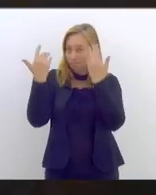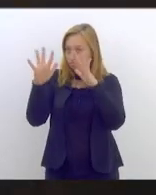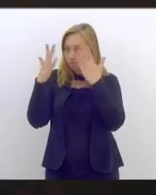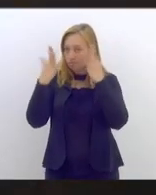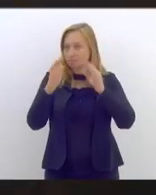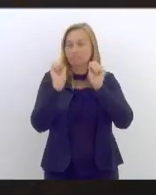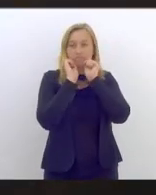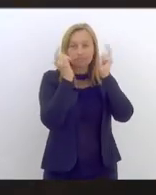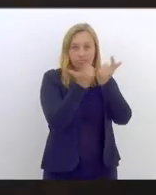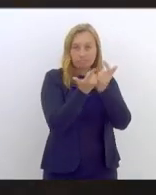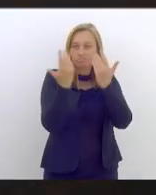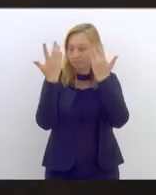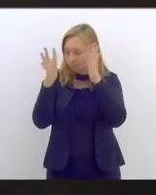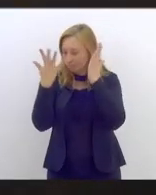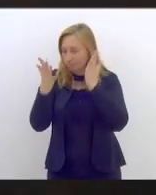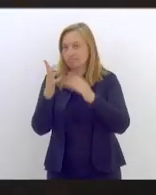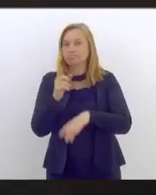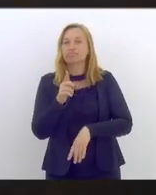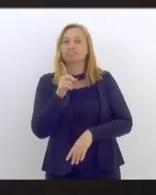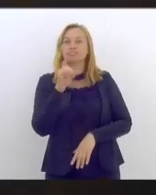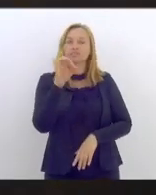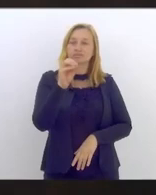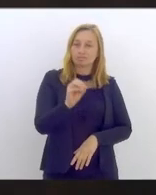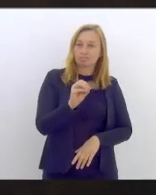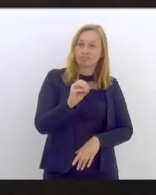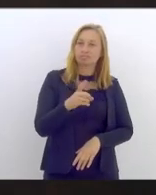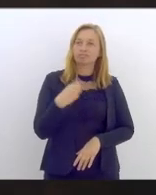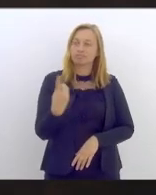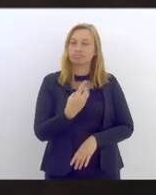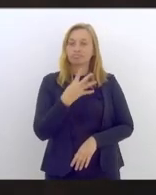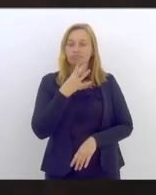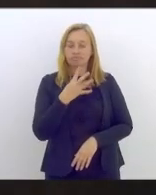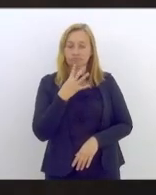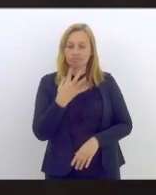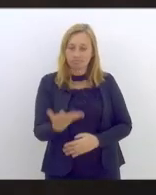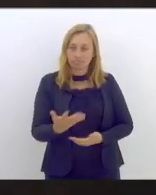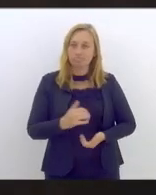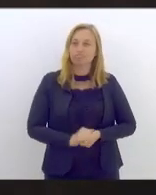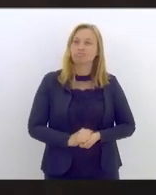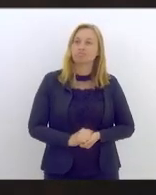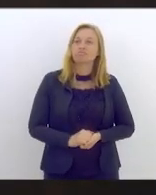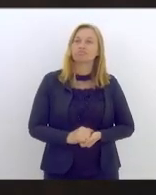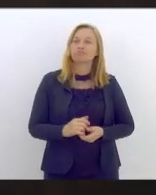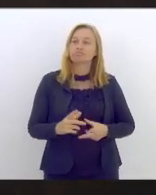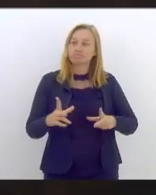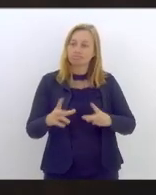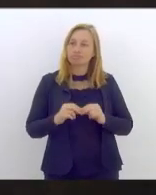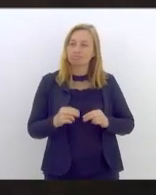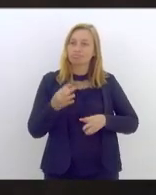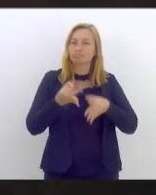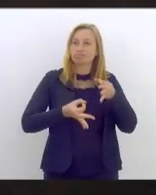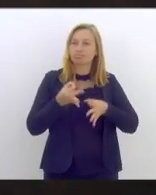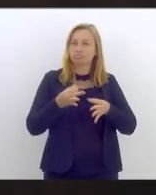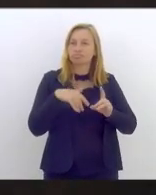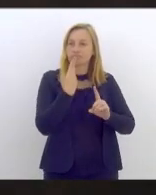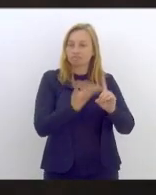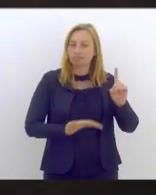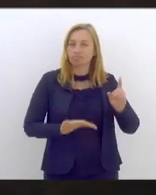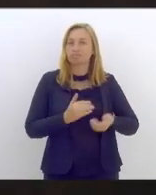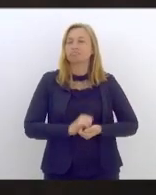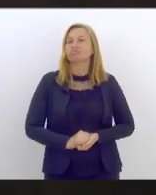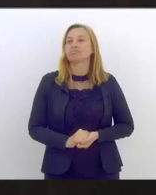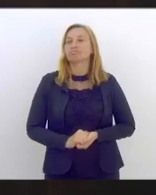alérgico Parabéns a você Claudio Henrique nosso reconhecimento pela essa merecida e justa homenagem Muito obrigado